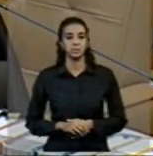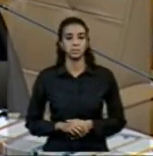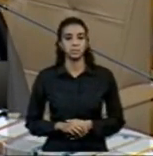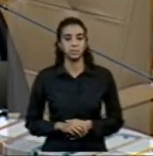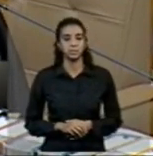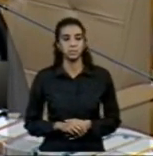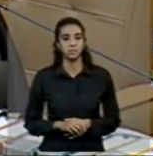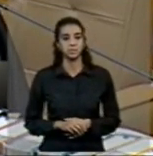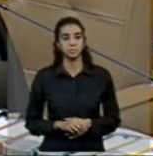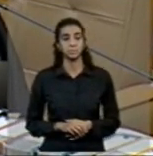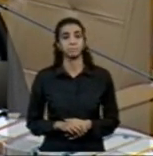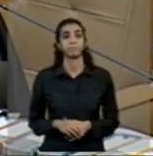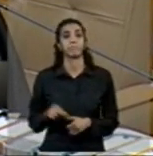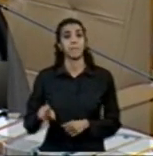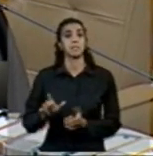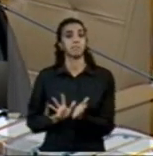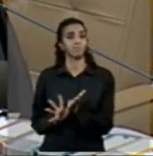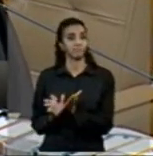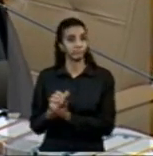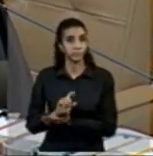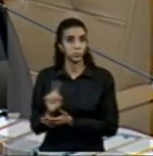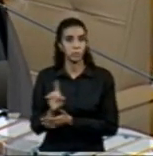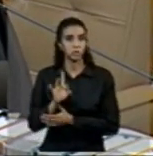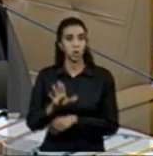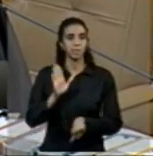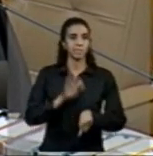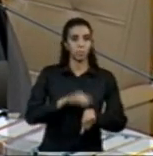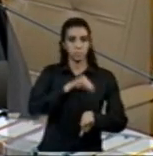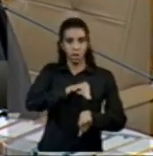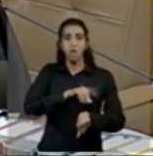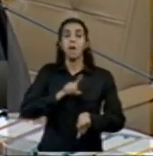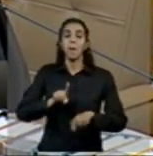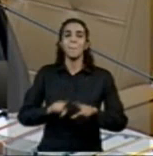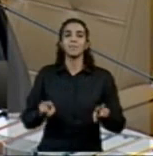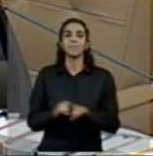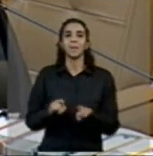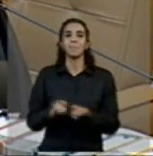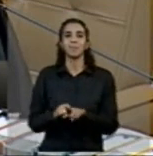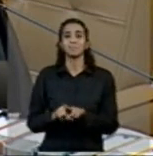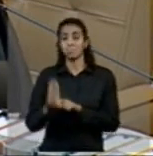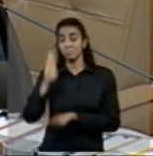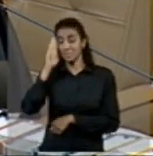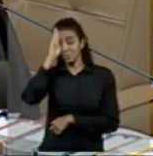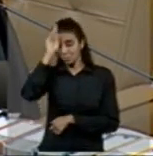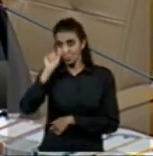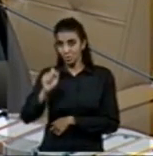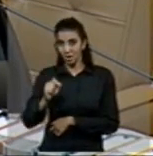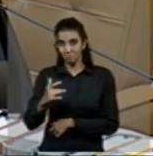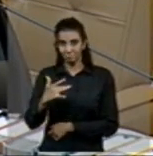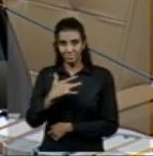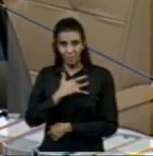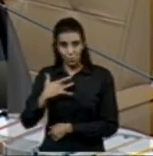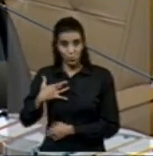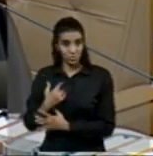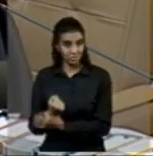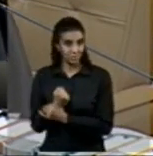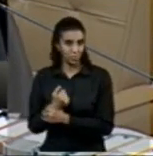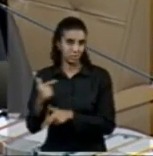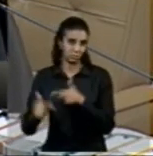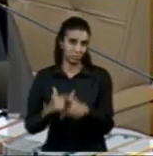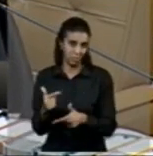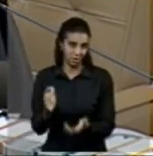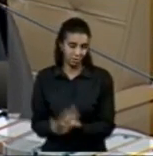dados não se limitam aos indicadores de tempo e salário, mas alcançam sobremaneira as condições de saúde e segurança no